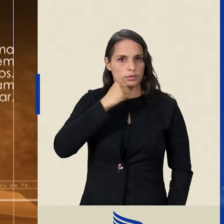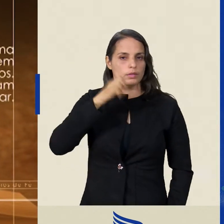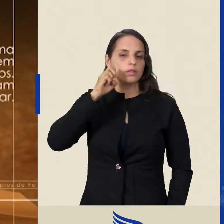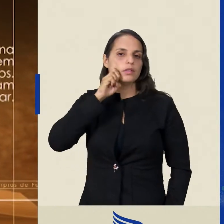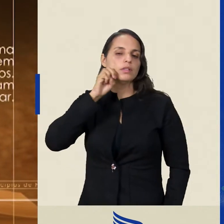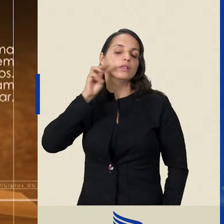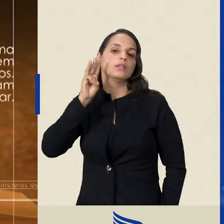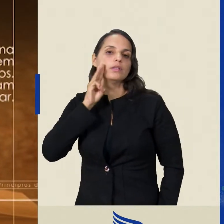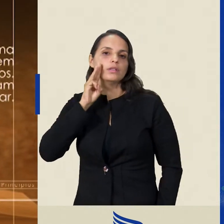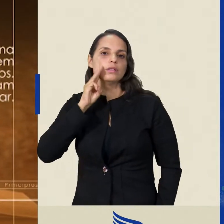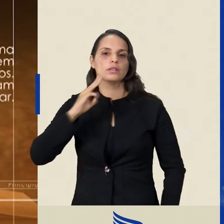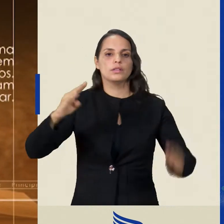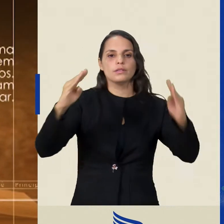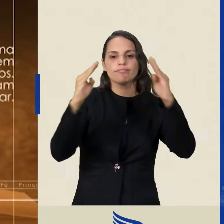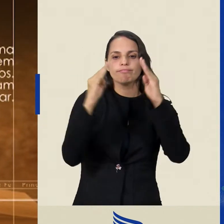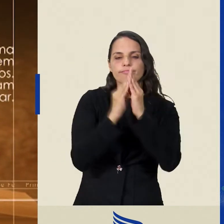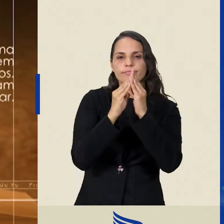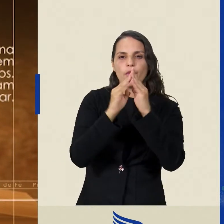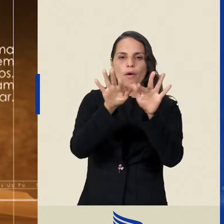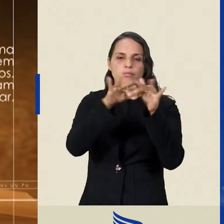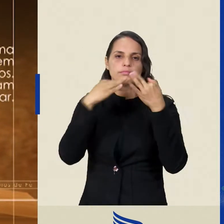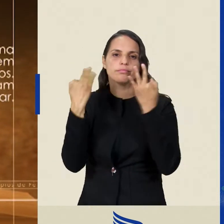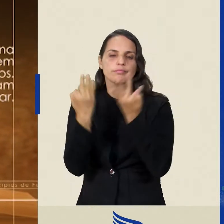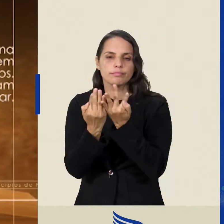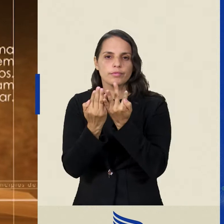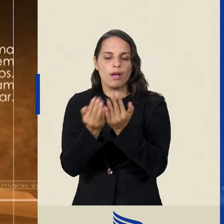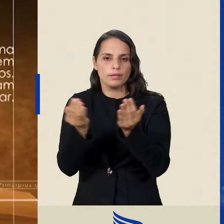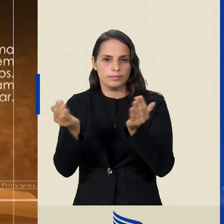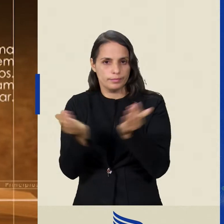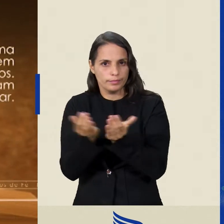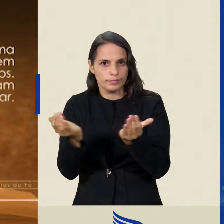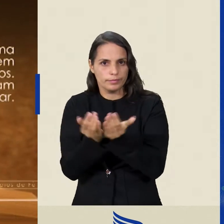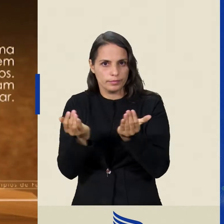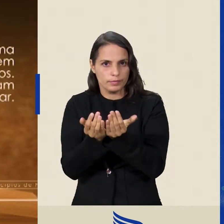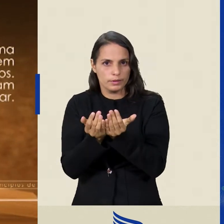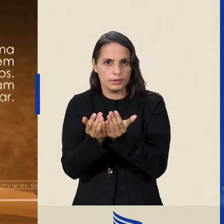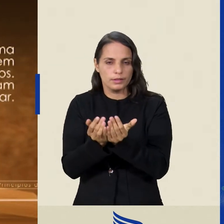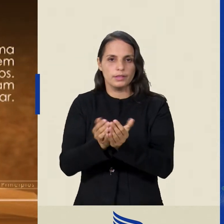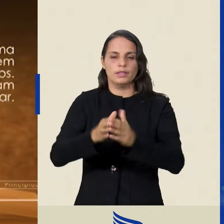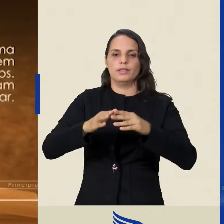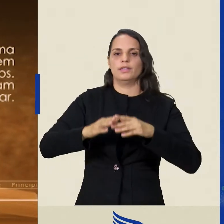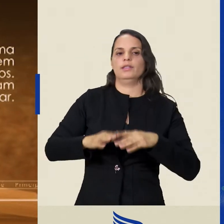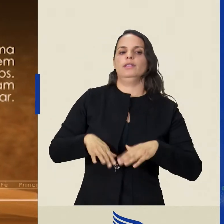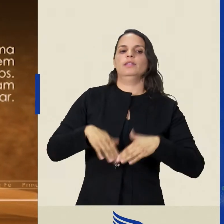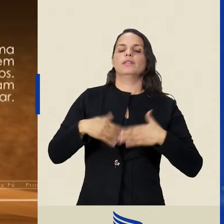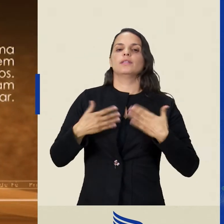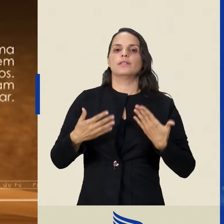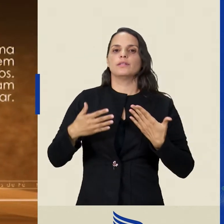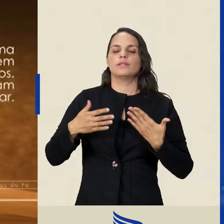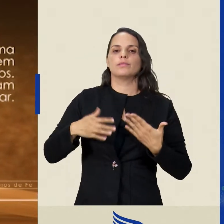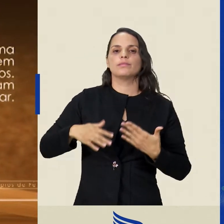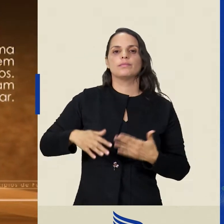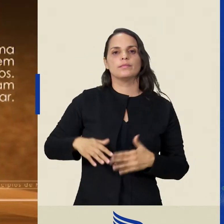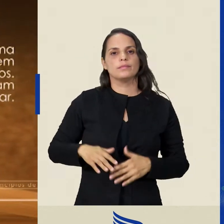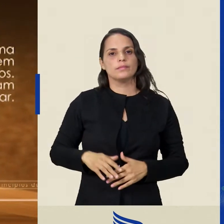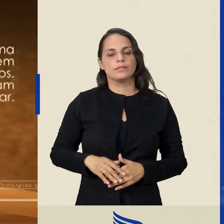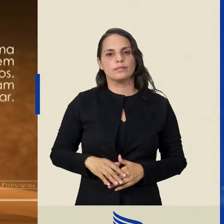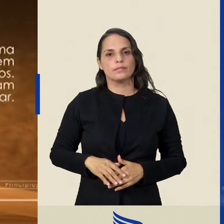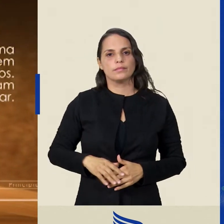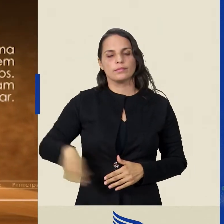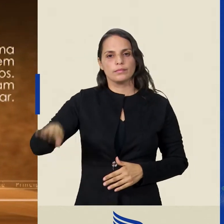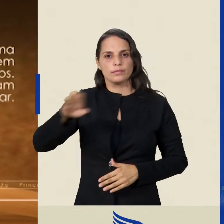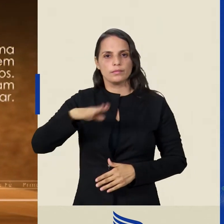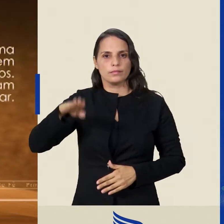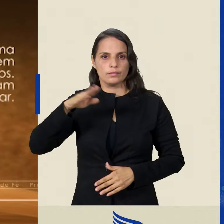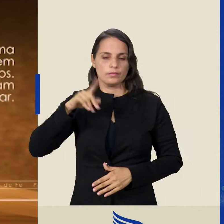uma senhora crente, a senhora Haynes, em Portland, estado do Maine, Estados